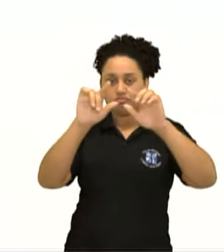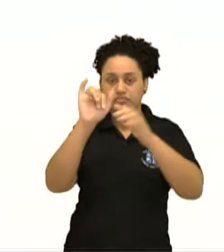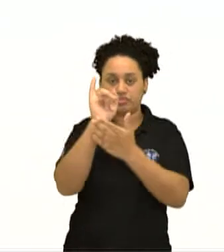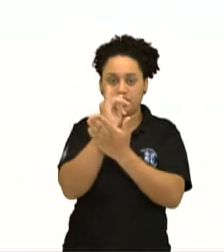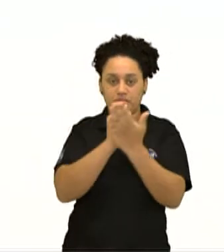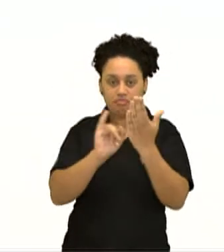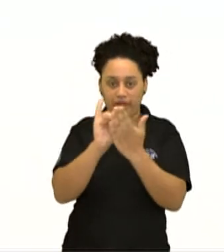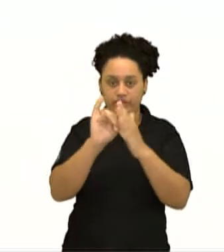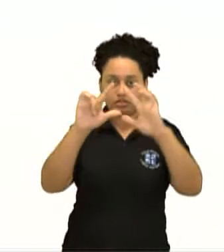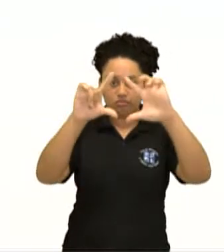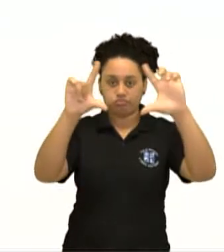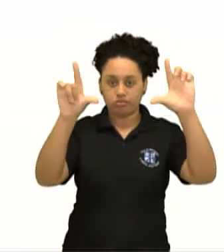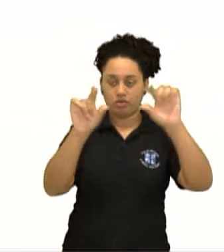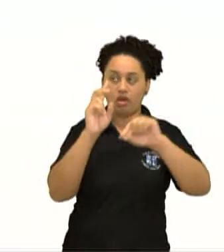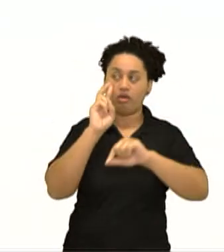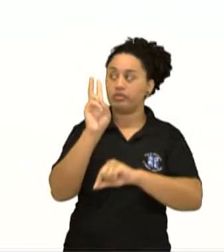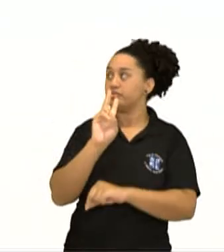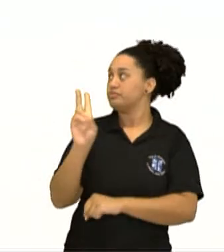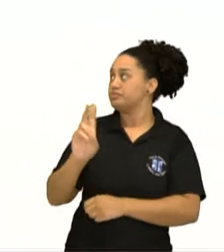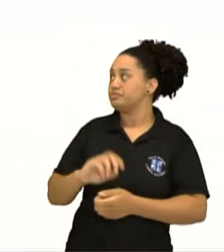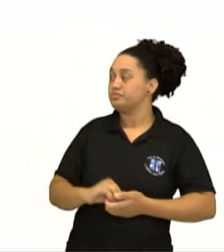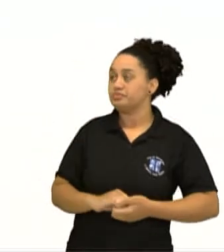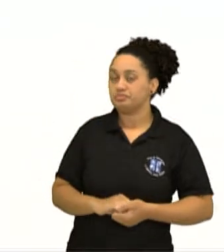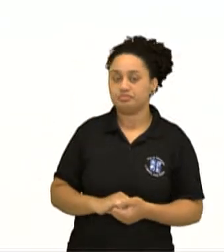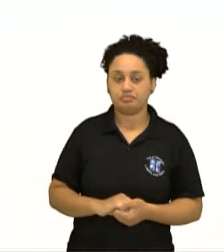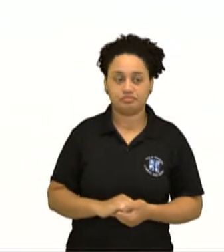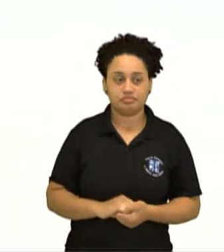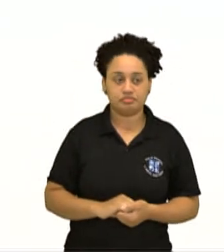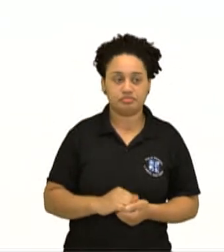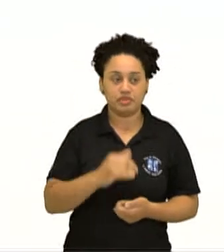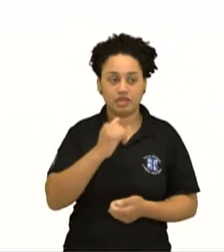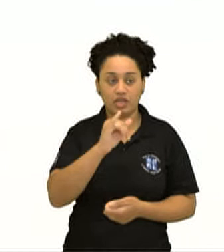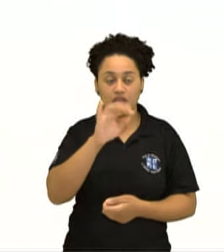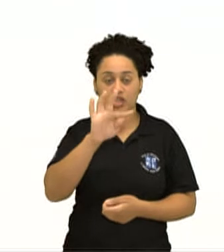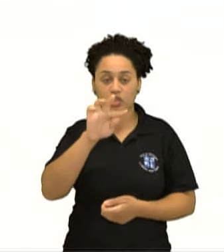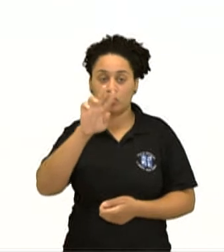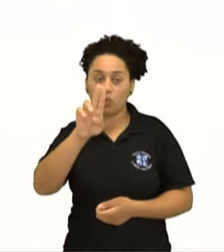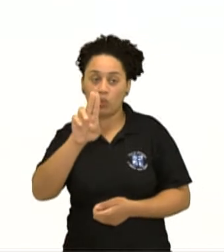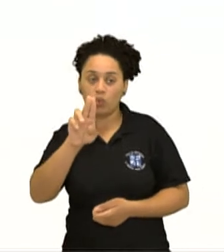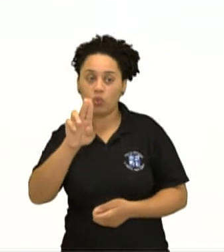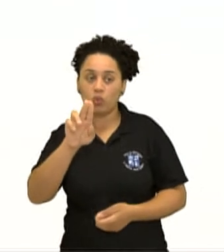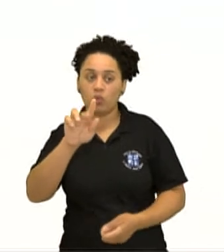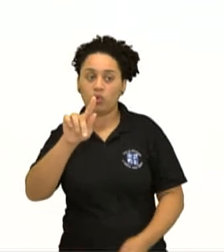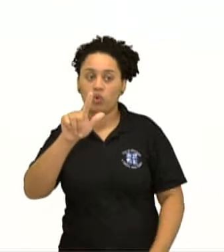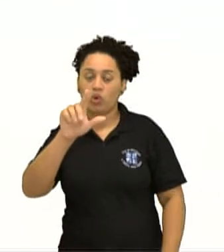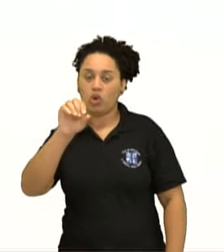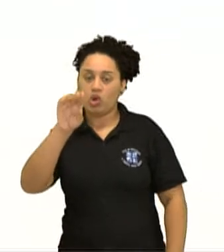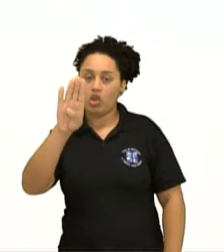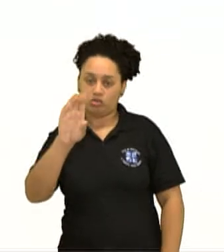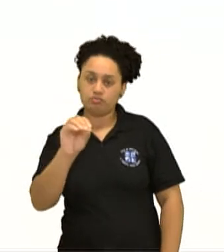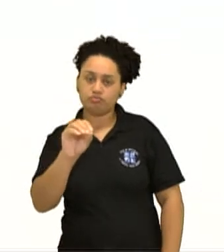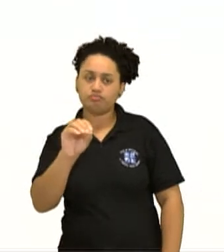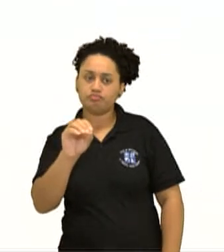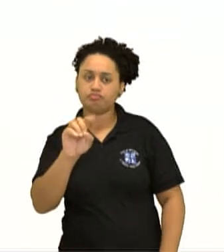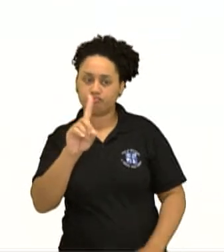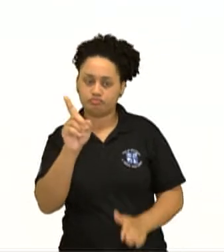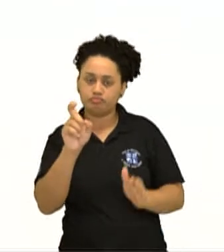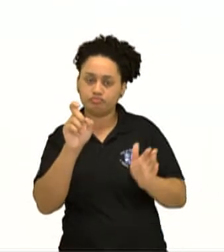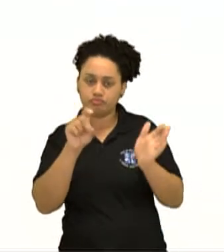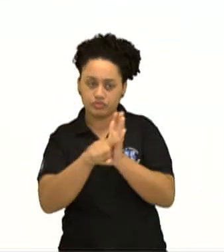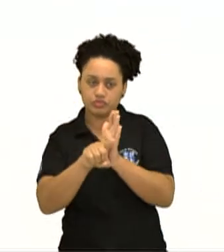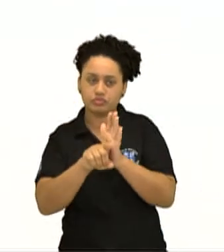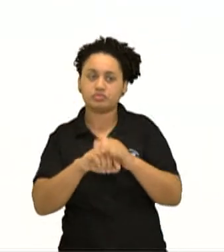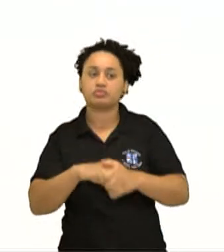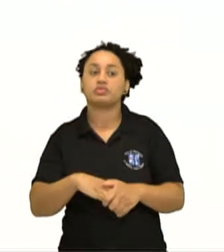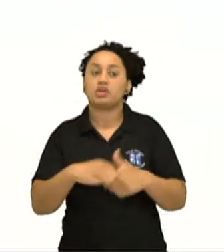tu. E tu, globo? Vamos ver aqui tu ou vos. Né? Segunda persona del